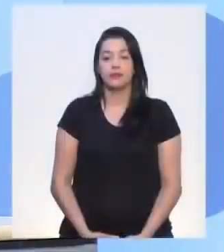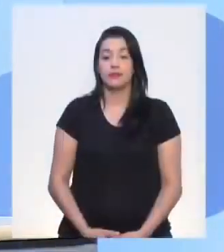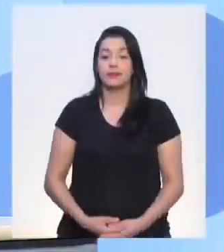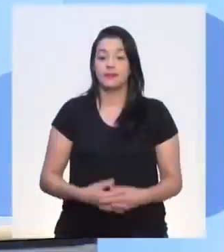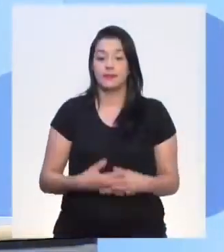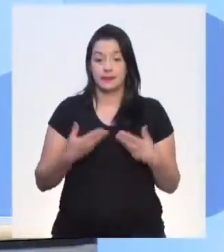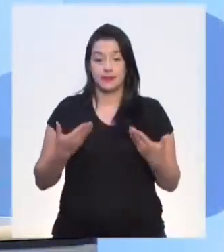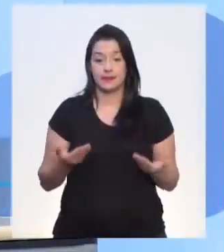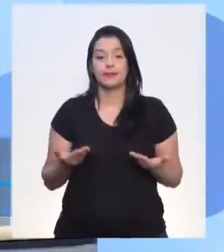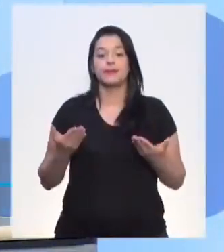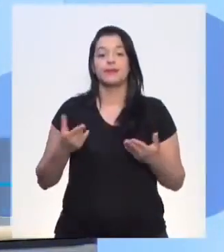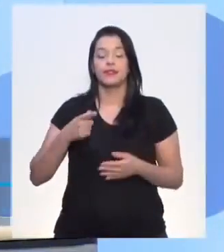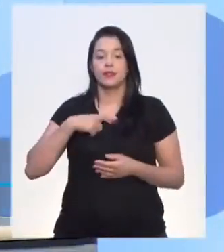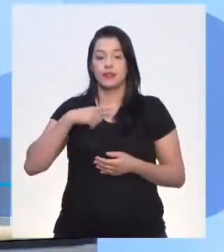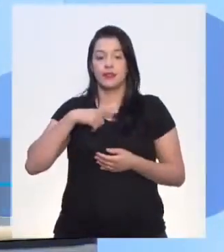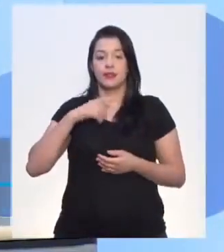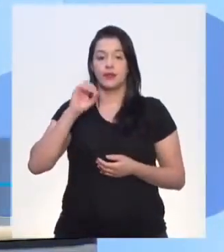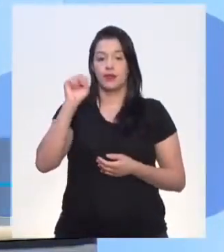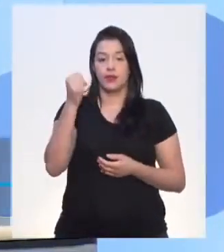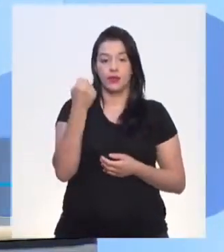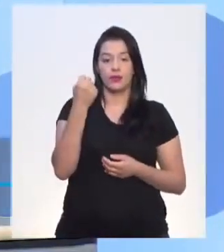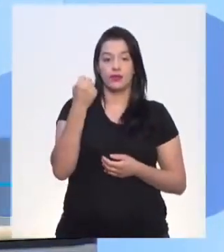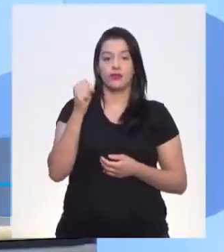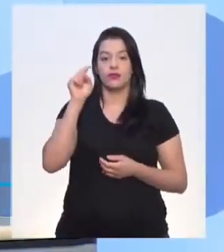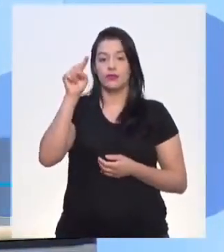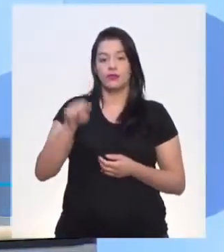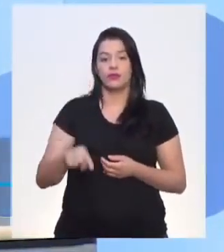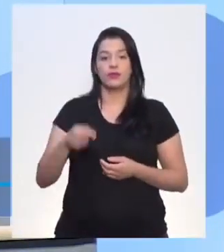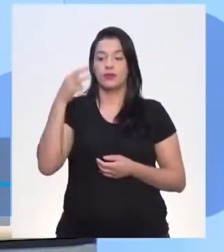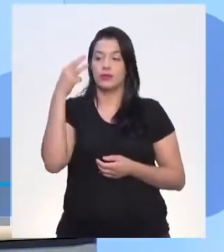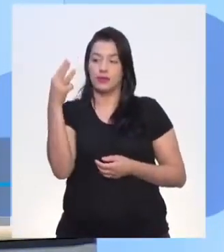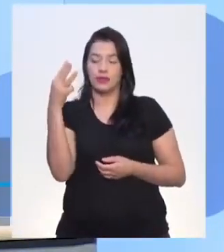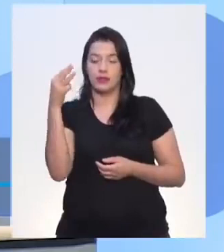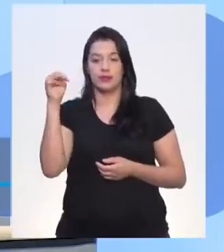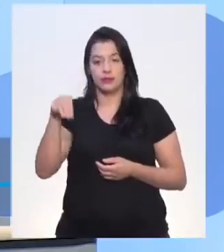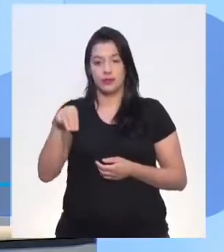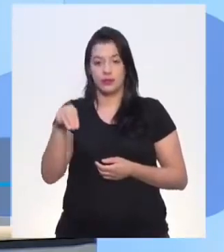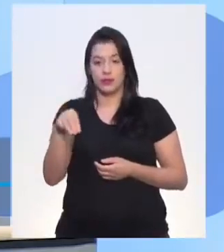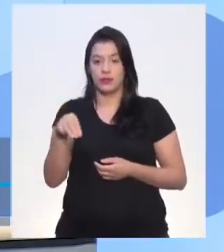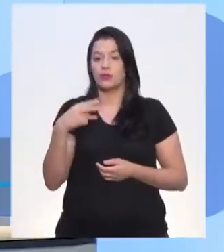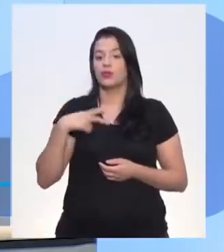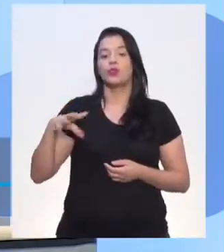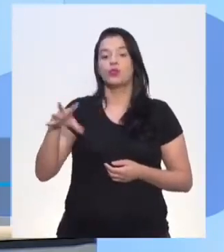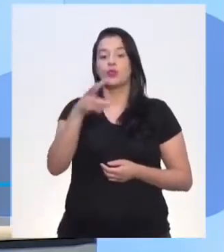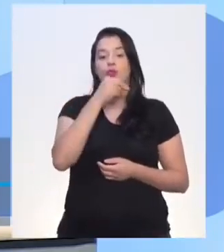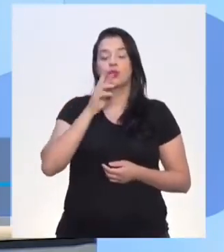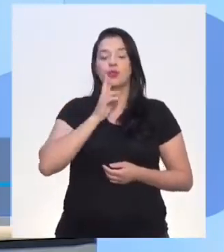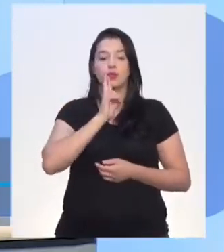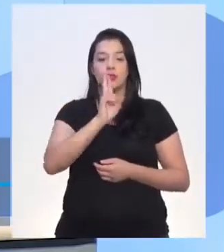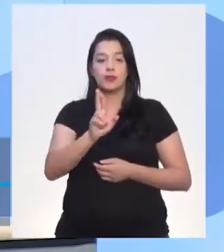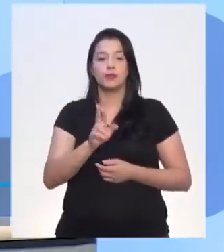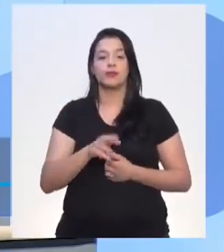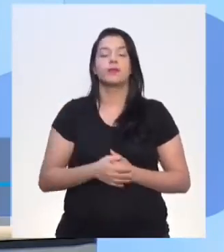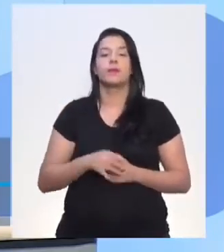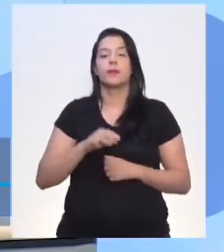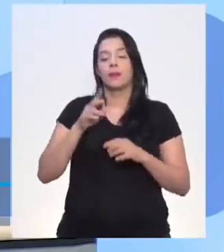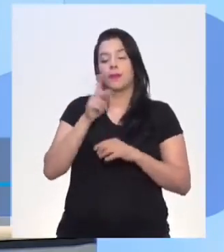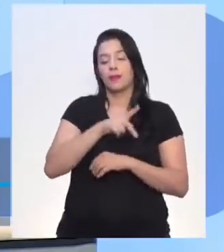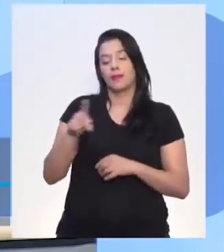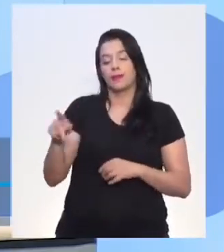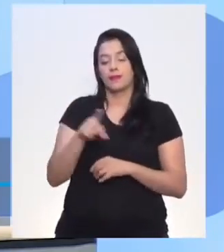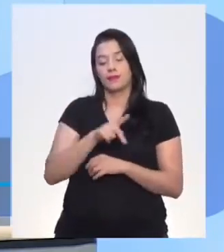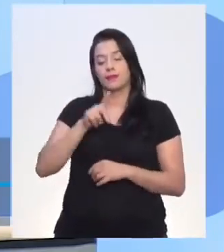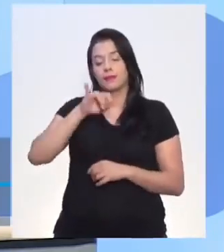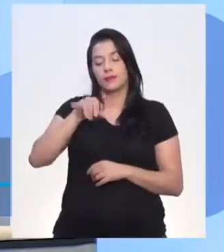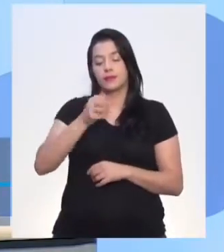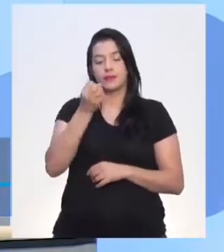Ô, Viviane, parece que 8 horas e 13 minutos foi unanimidade. Escola Estadual Edson Rontani, lá de Piracicaba, professor